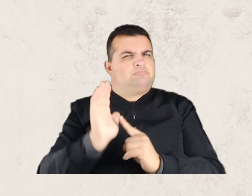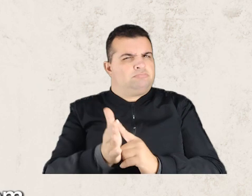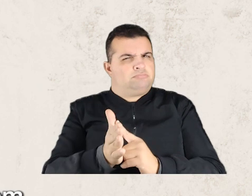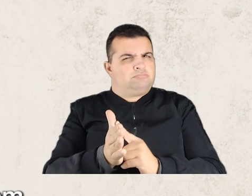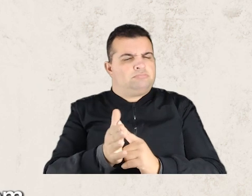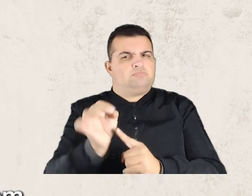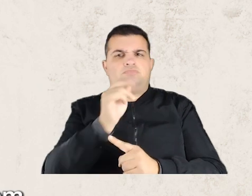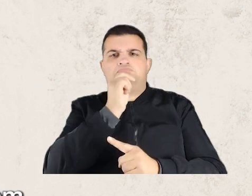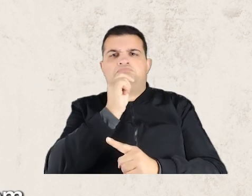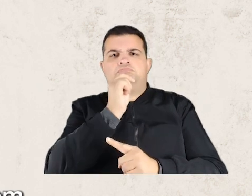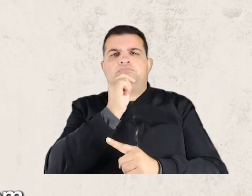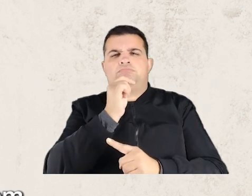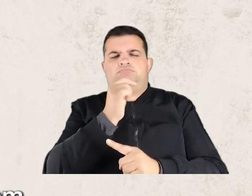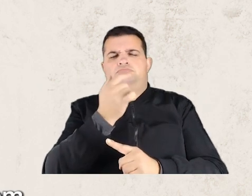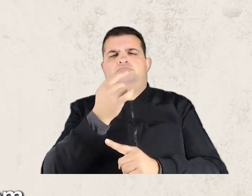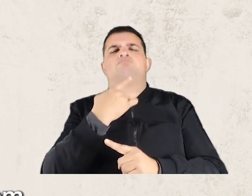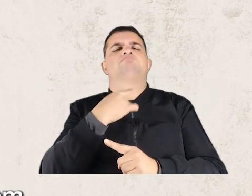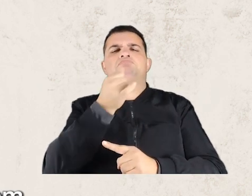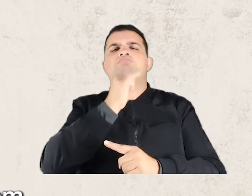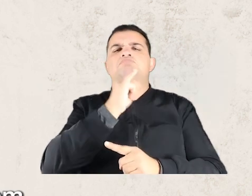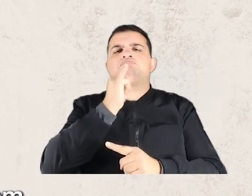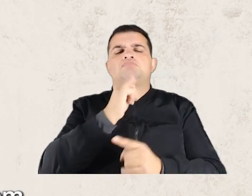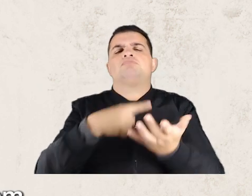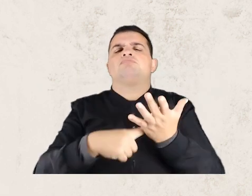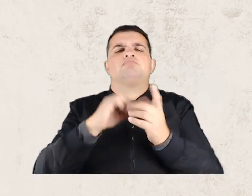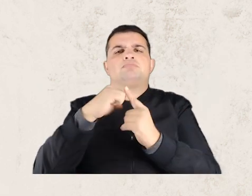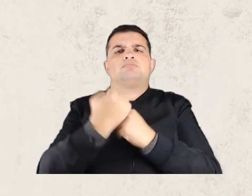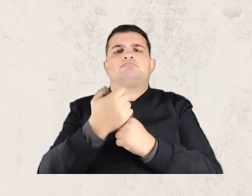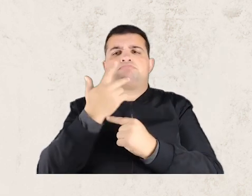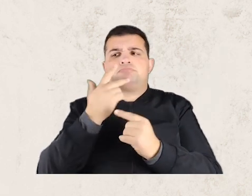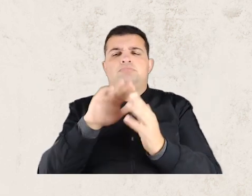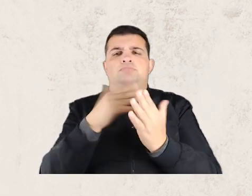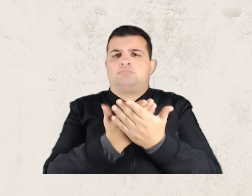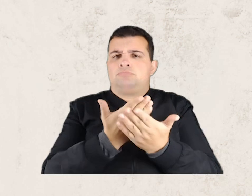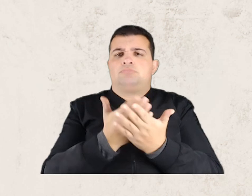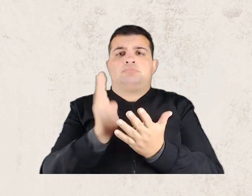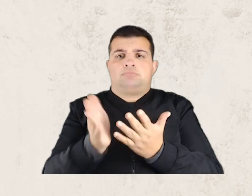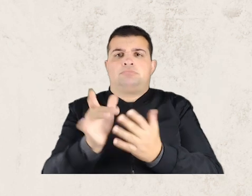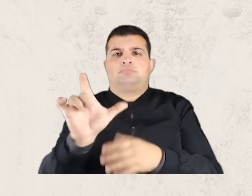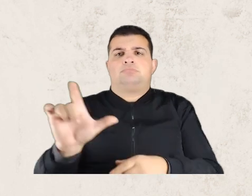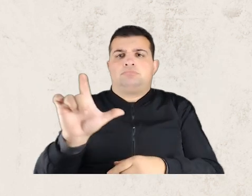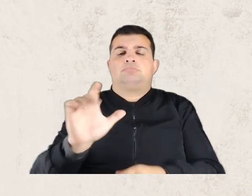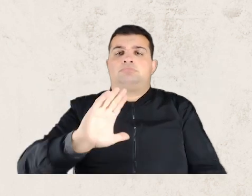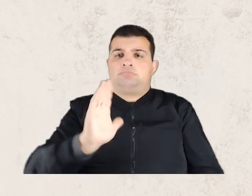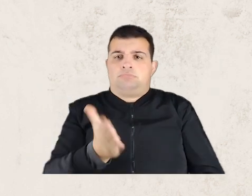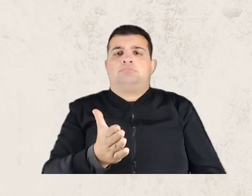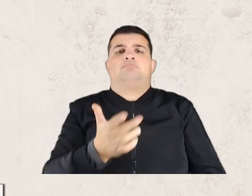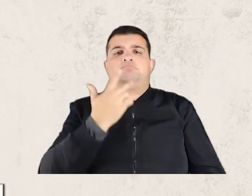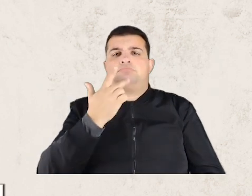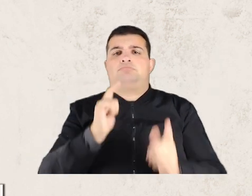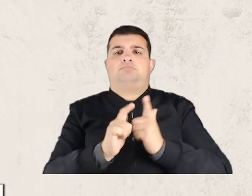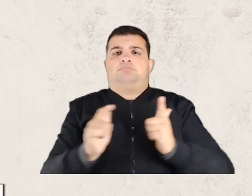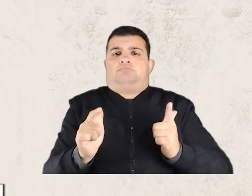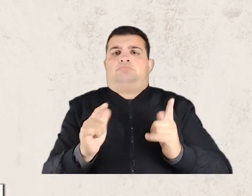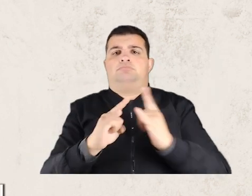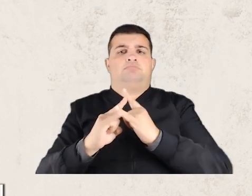incômodo. Afinal de contas, será que a gente já tem uma profissão comprometida com a sociedade? Nós